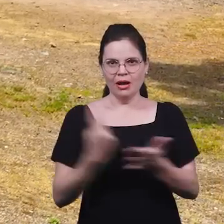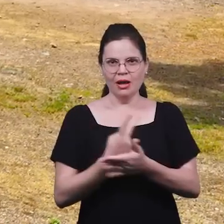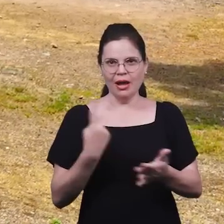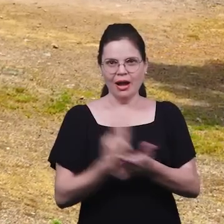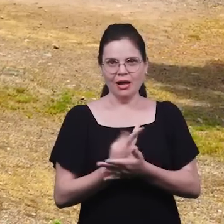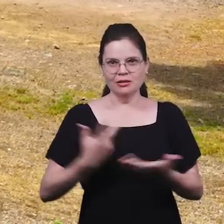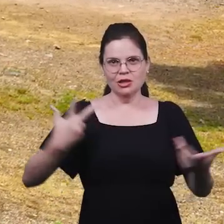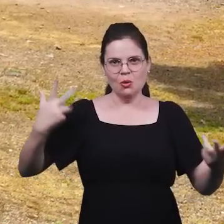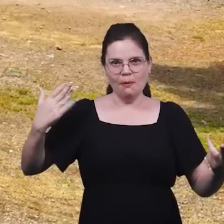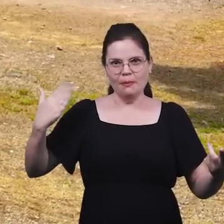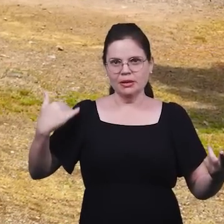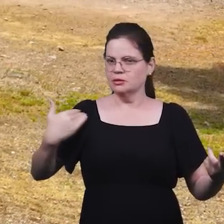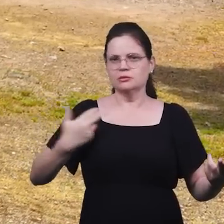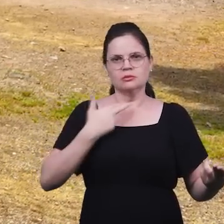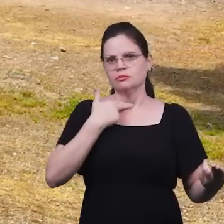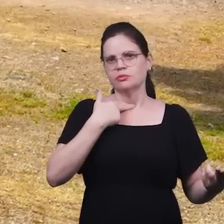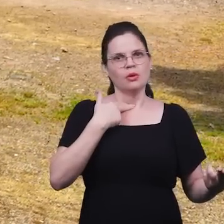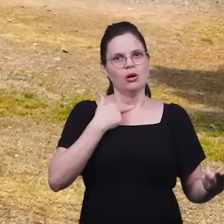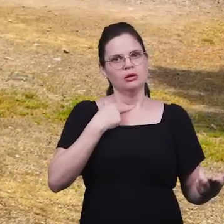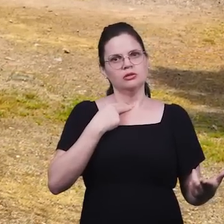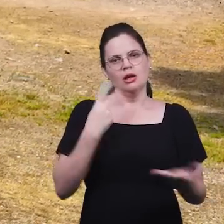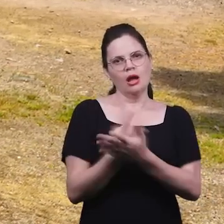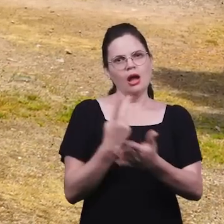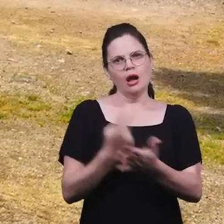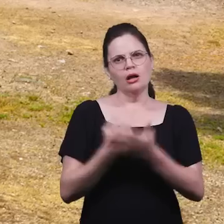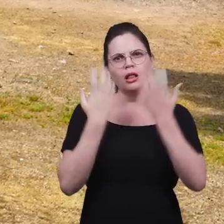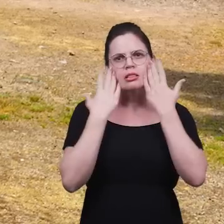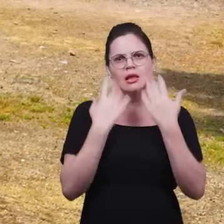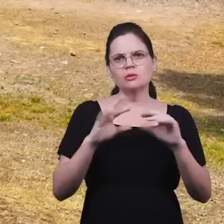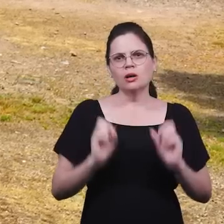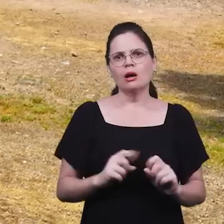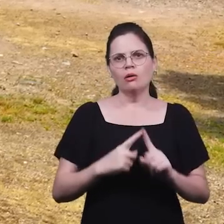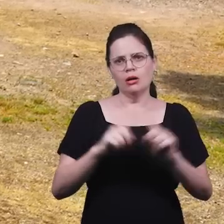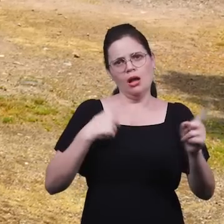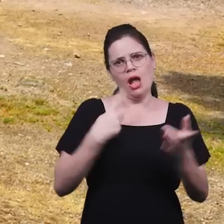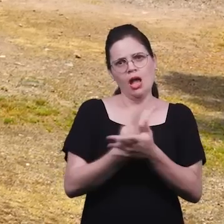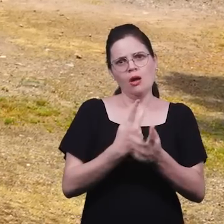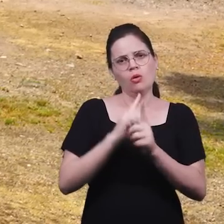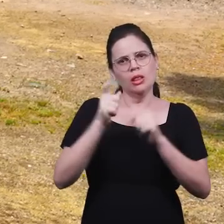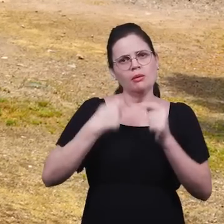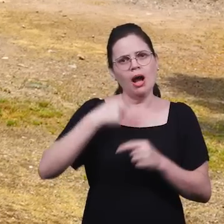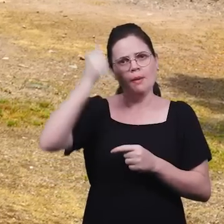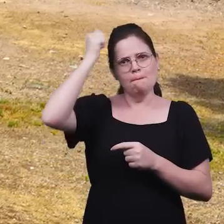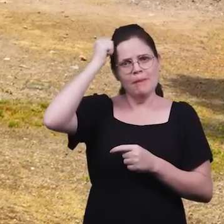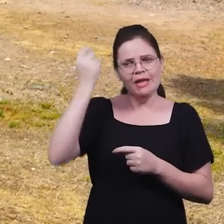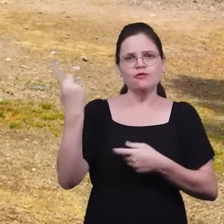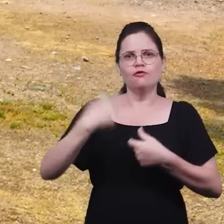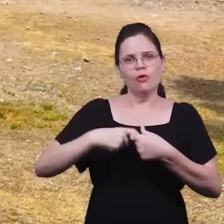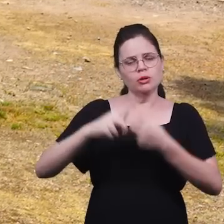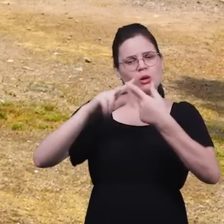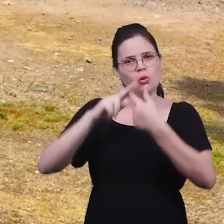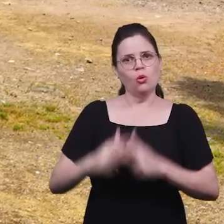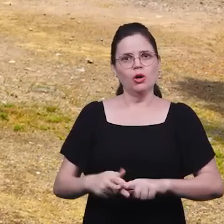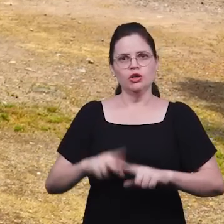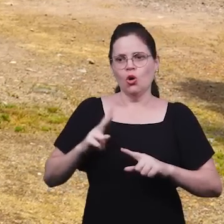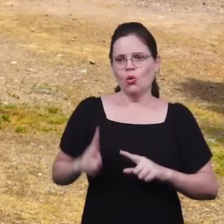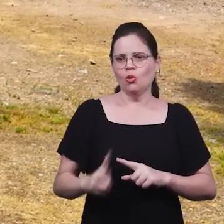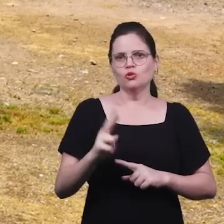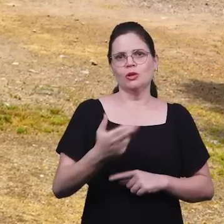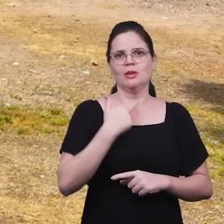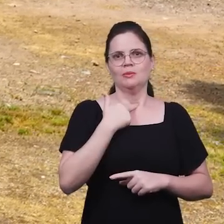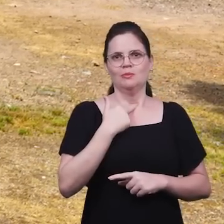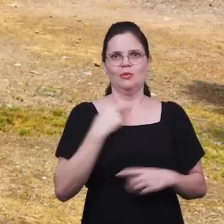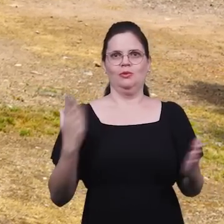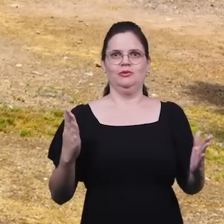é natural. Mas desse jeito, então a igreja toma outro rumo. E eu vou deixar agora sua